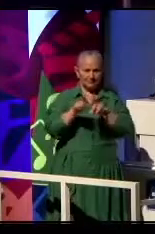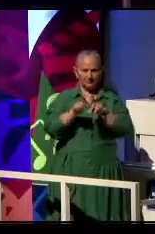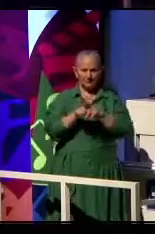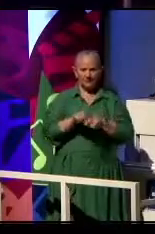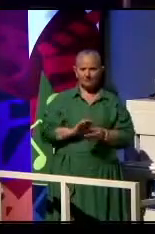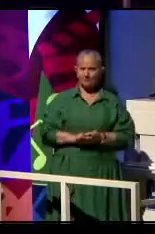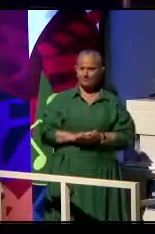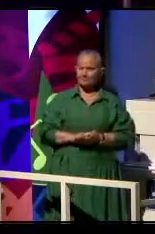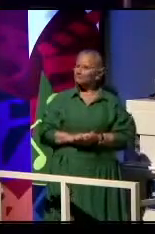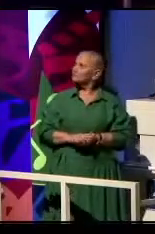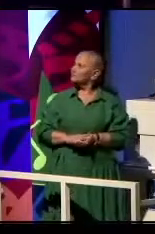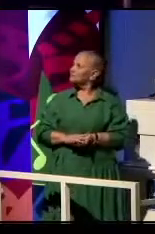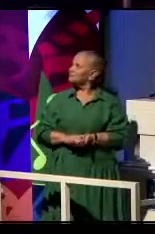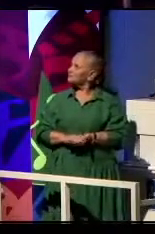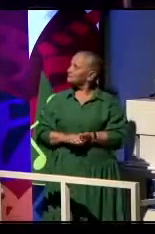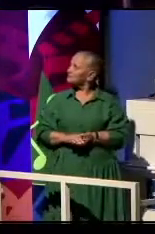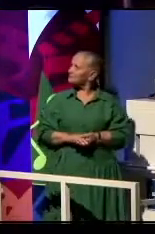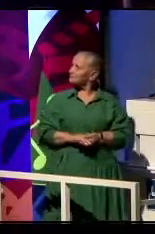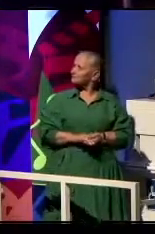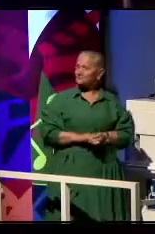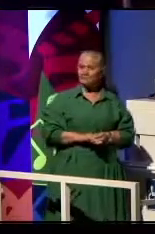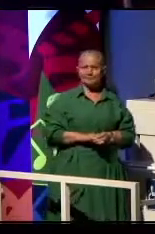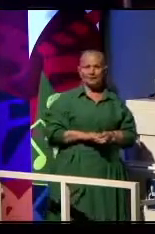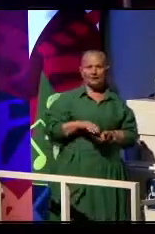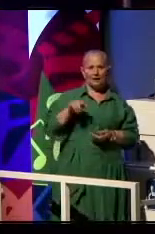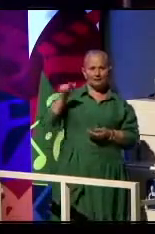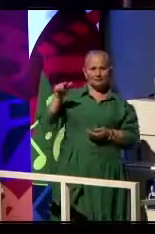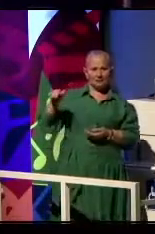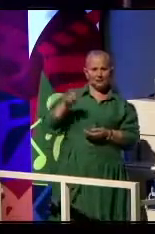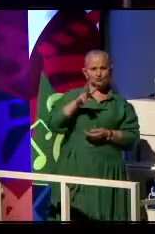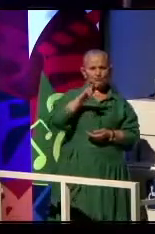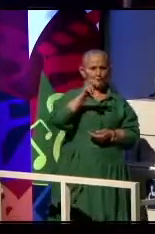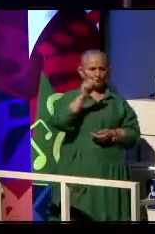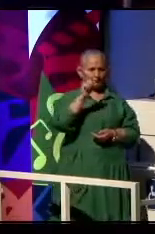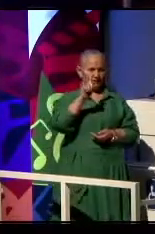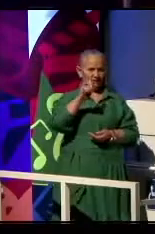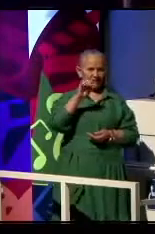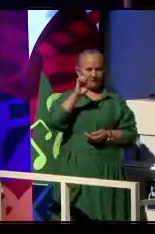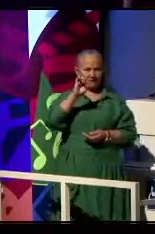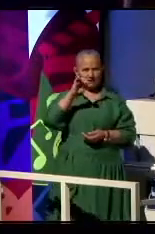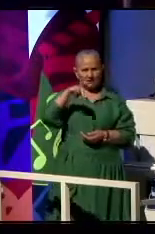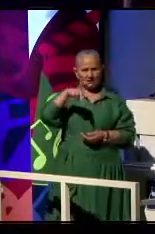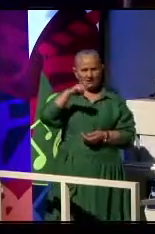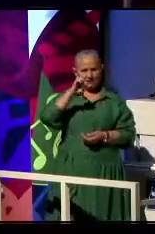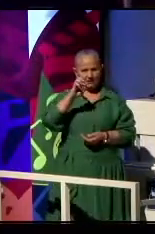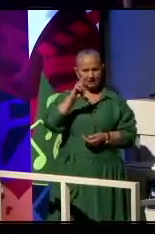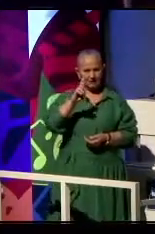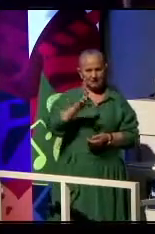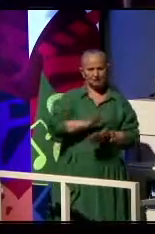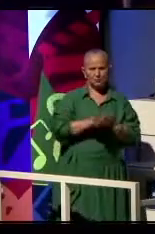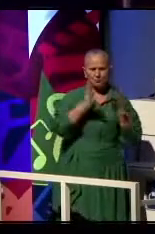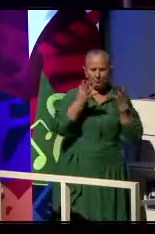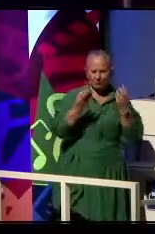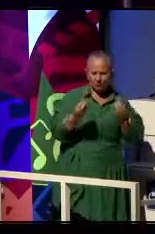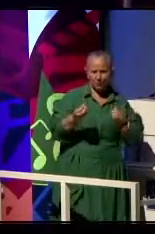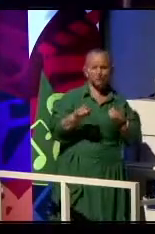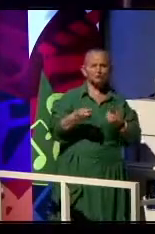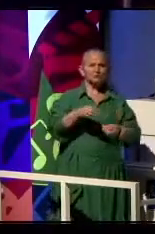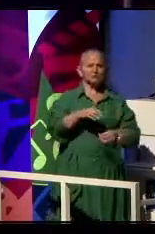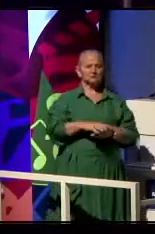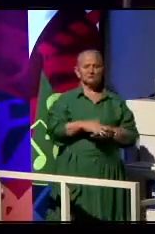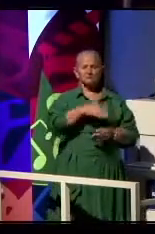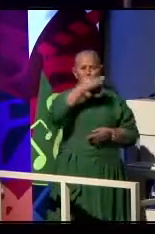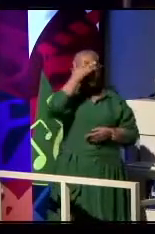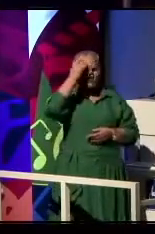Nascimento Bituca, né? Aí embaixo, Wagner Tiso, Toninho Horta, Nelson Ângelo, Tavito. Aí eu estou subindo,